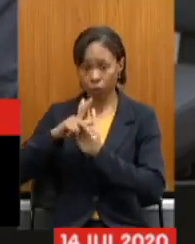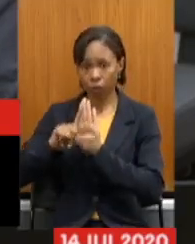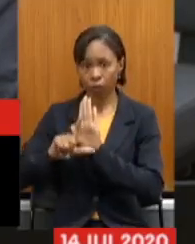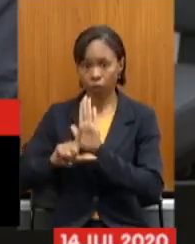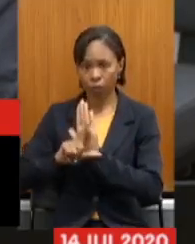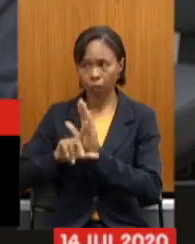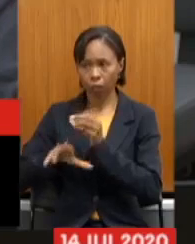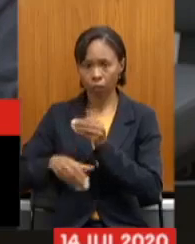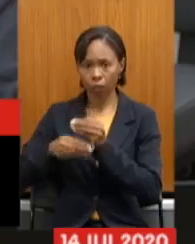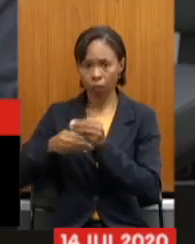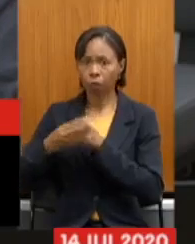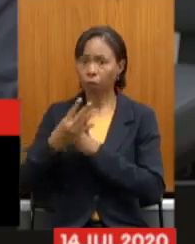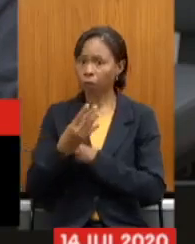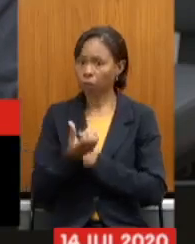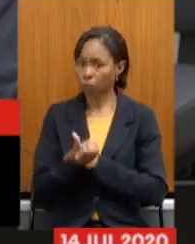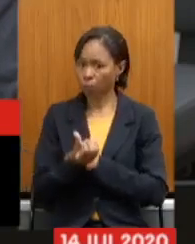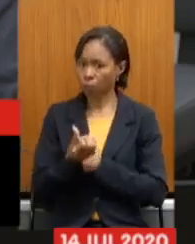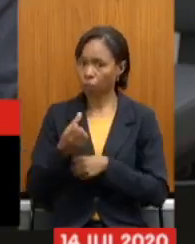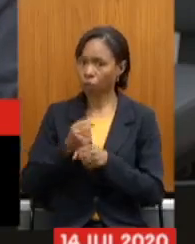de 2020.